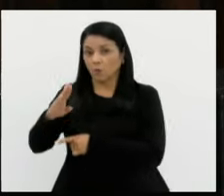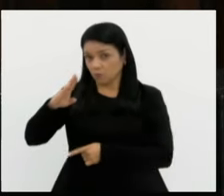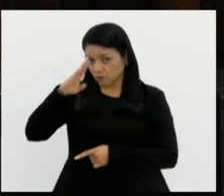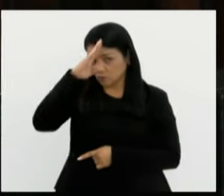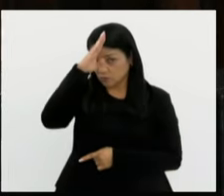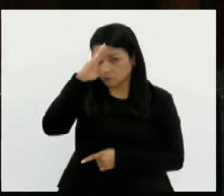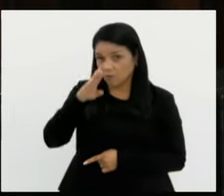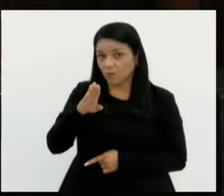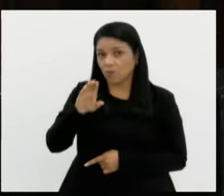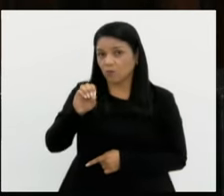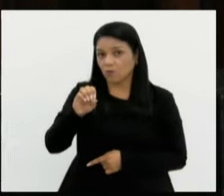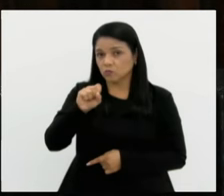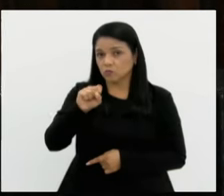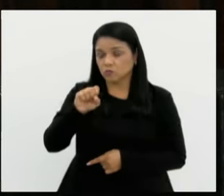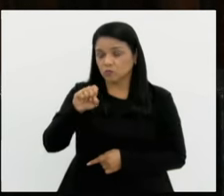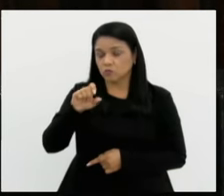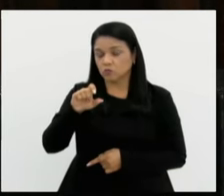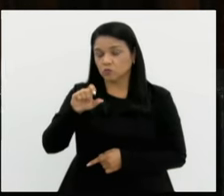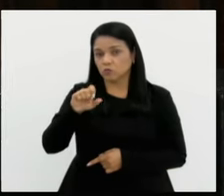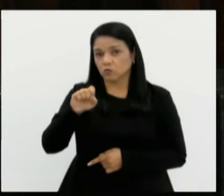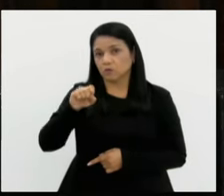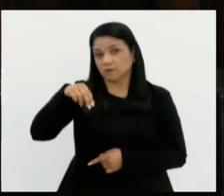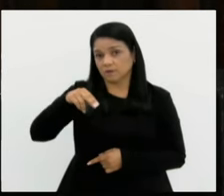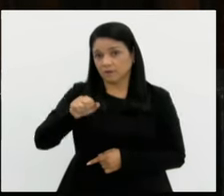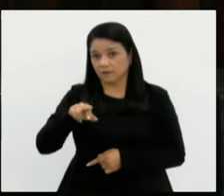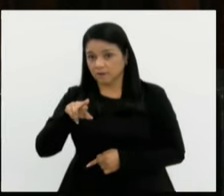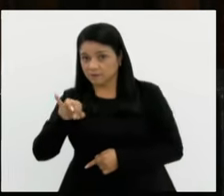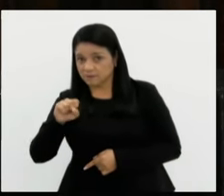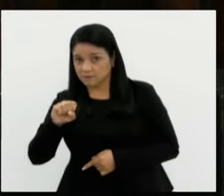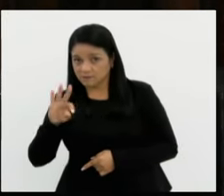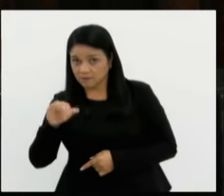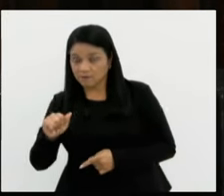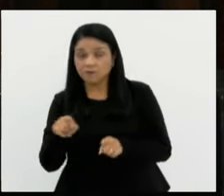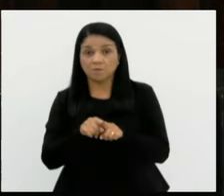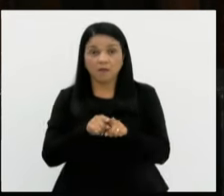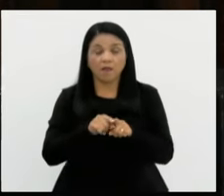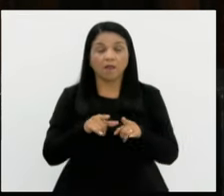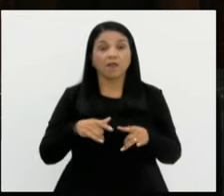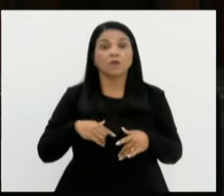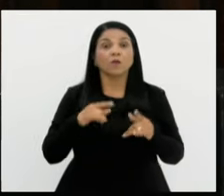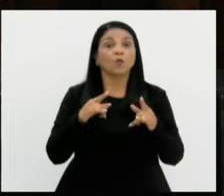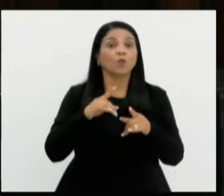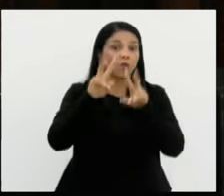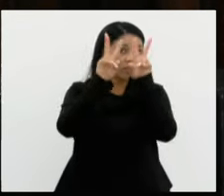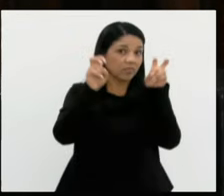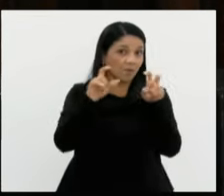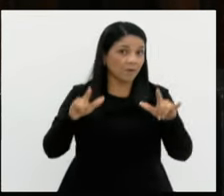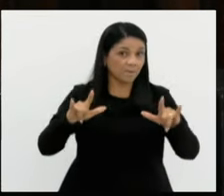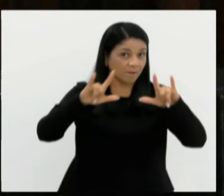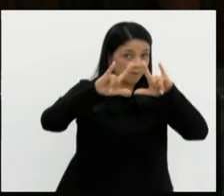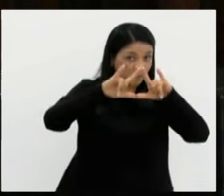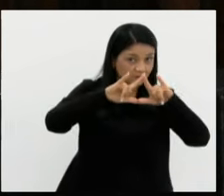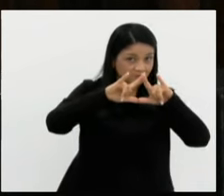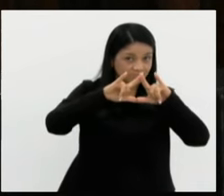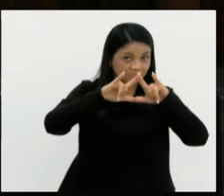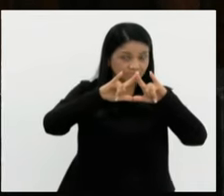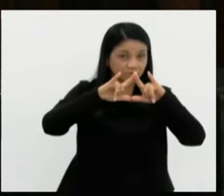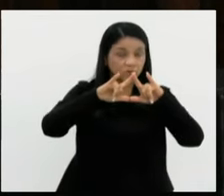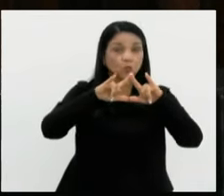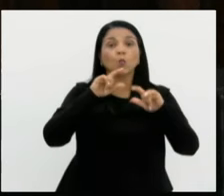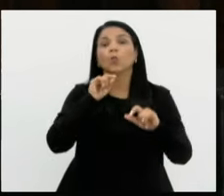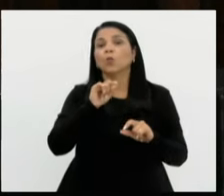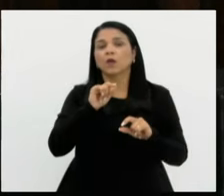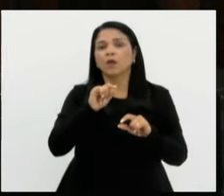somos defensores do presidente Bolsonaro. E sobre o tema da milícia, senhor presidente, fica aqui o reconhecimento.